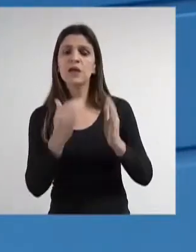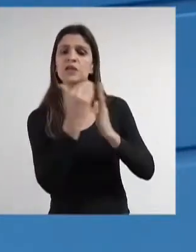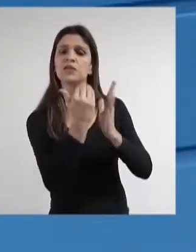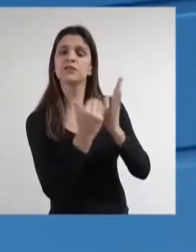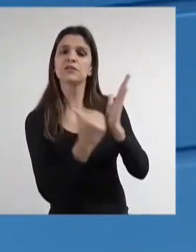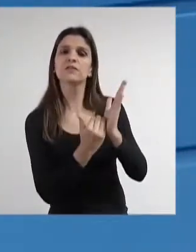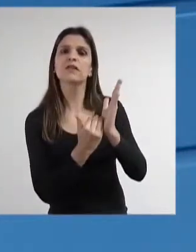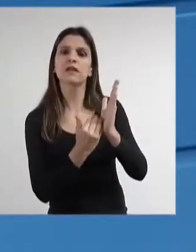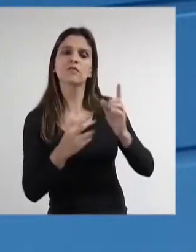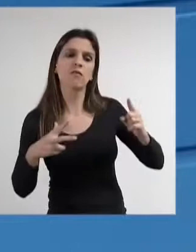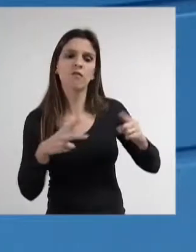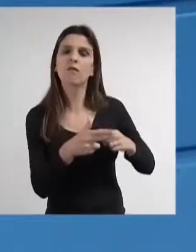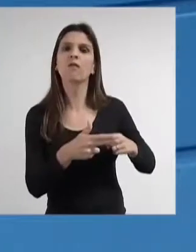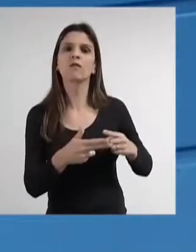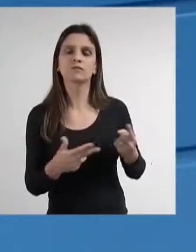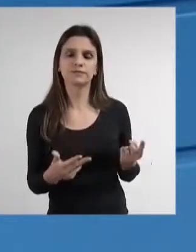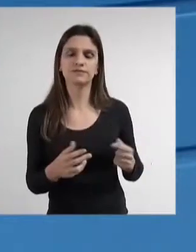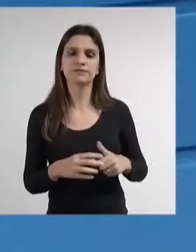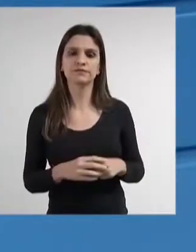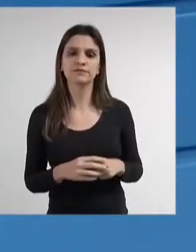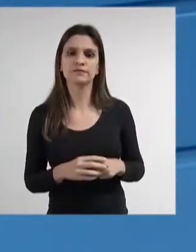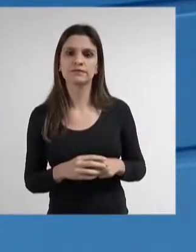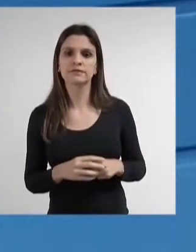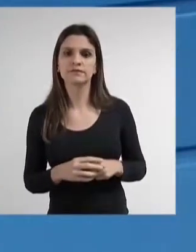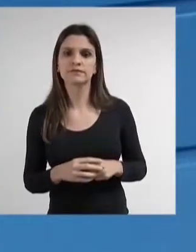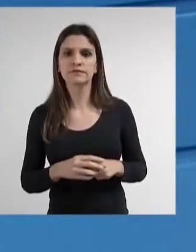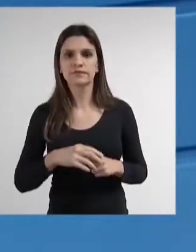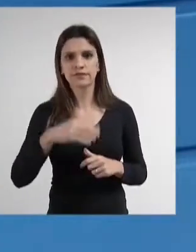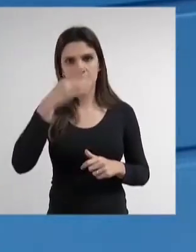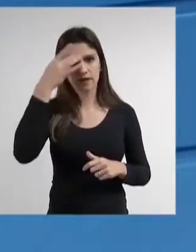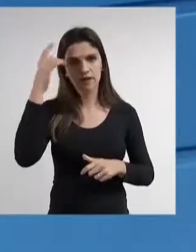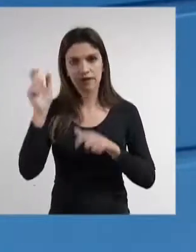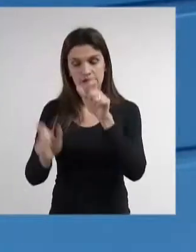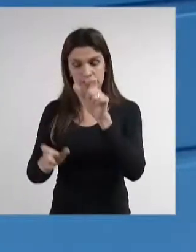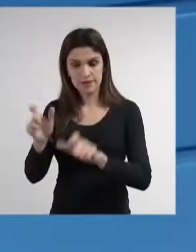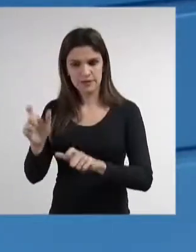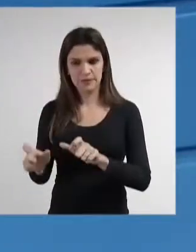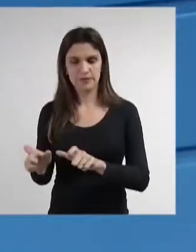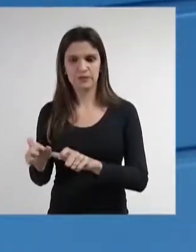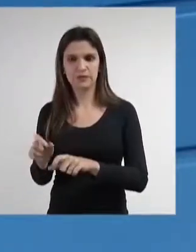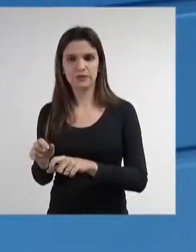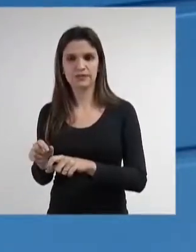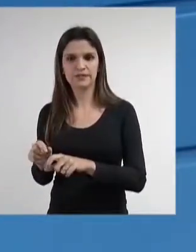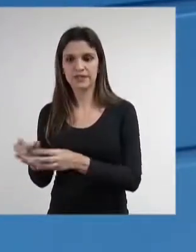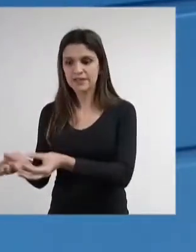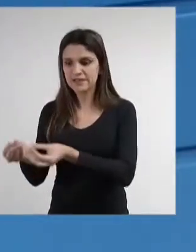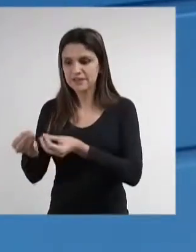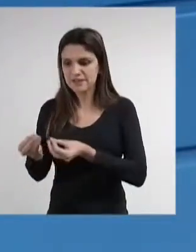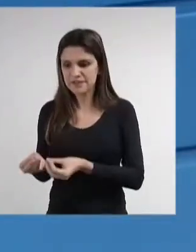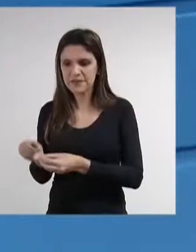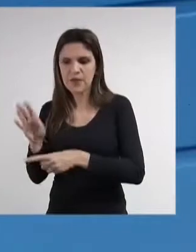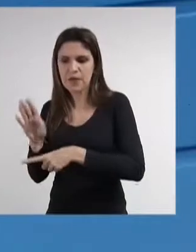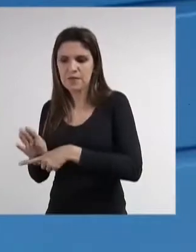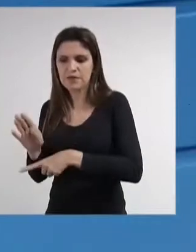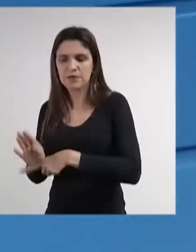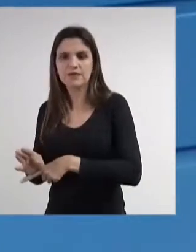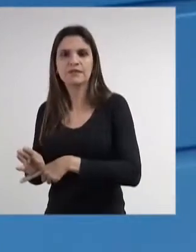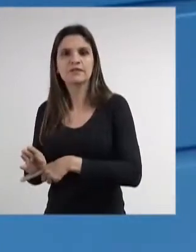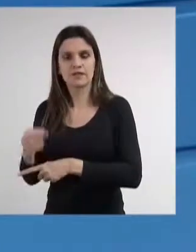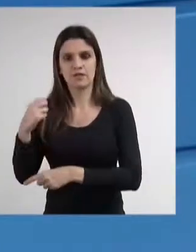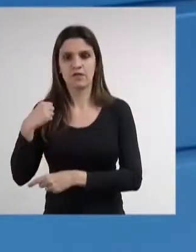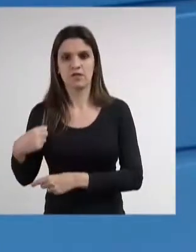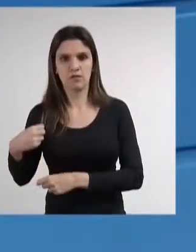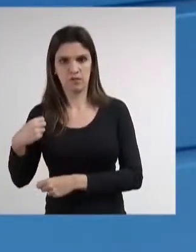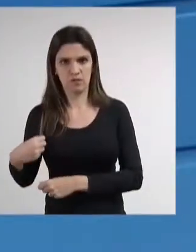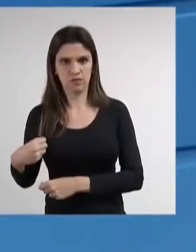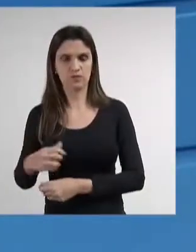pessoa que é beneficiária do programa Bolsa Família do governo federal e beneficiária do programa Vale Renda,